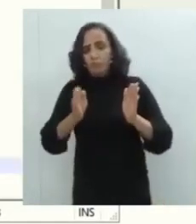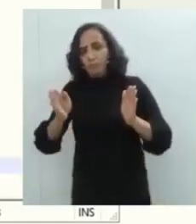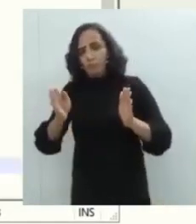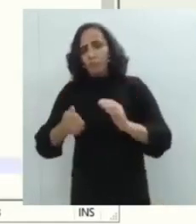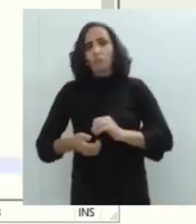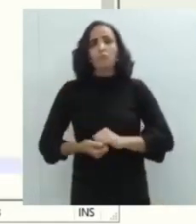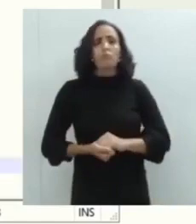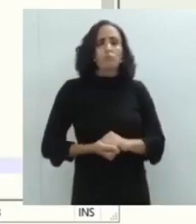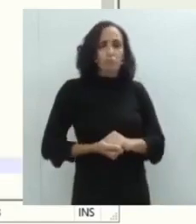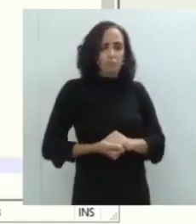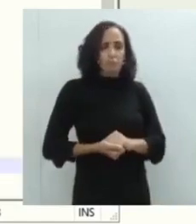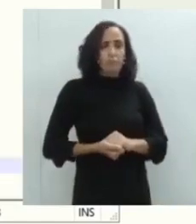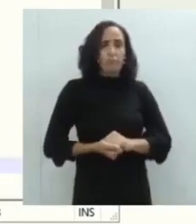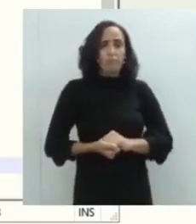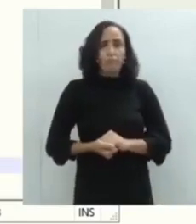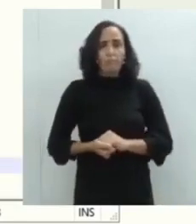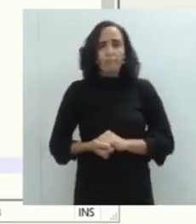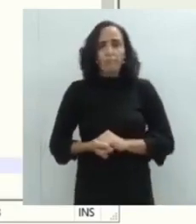certo?